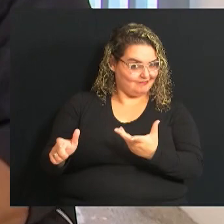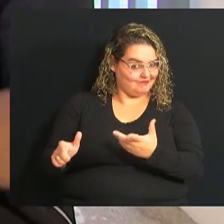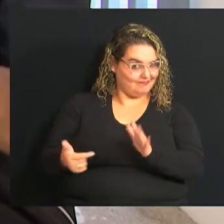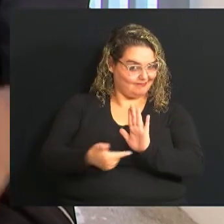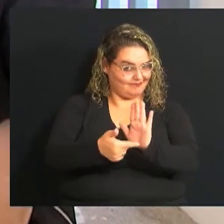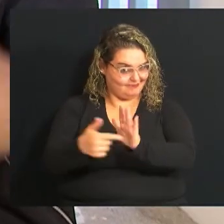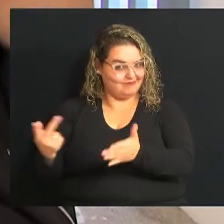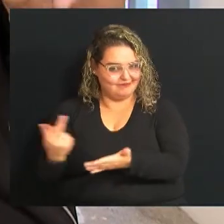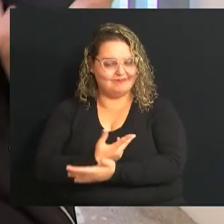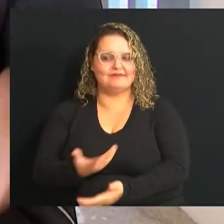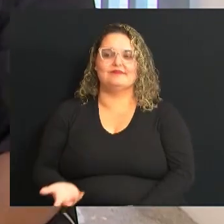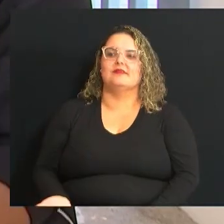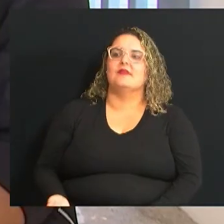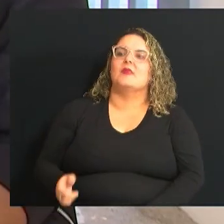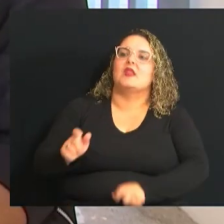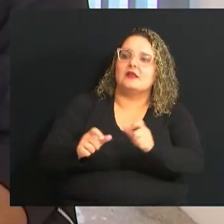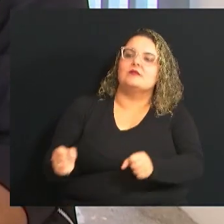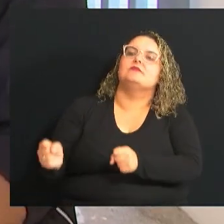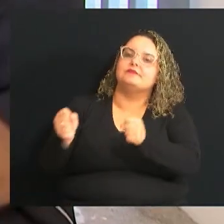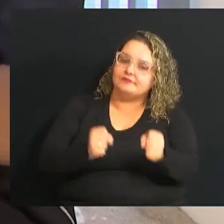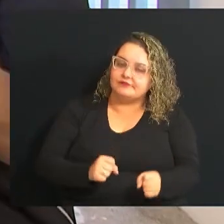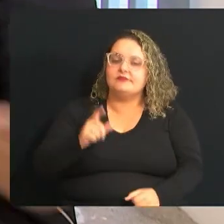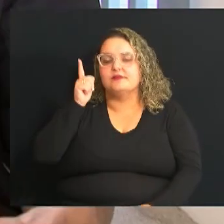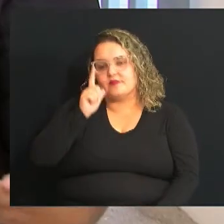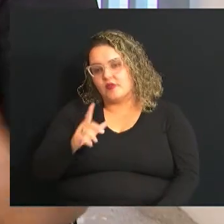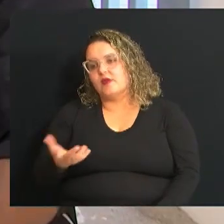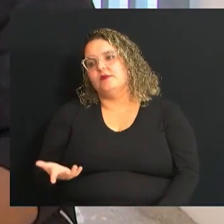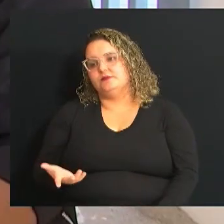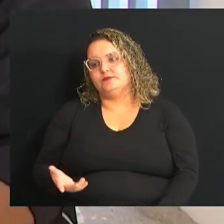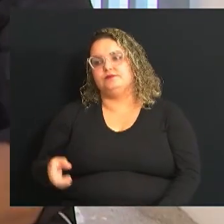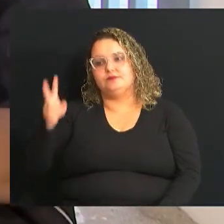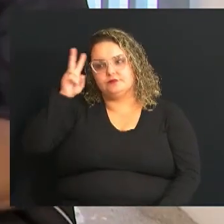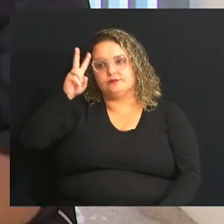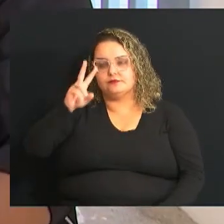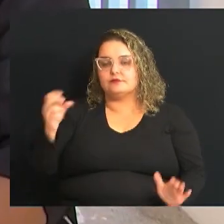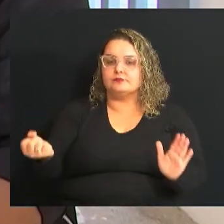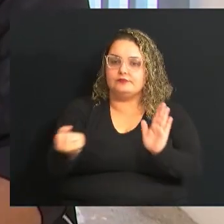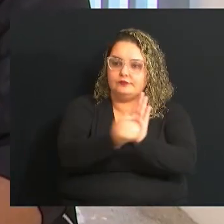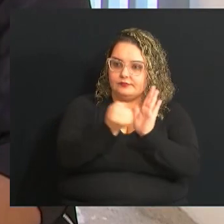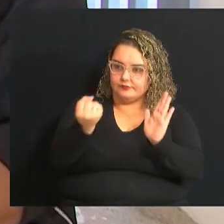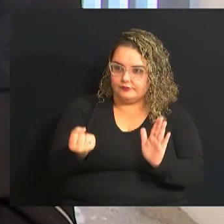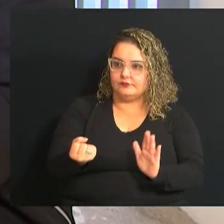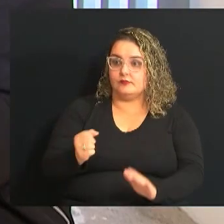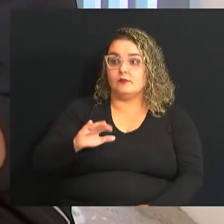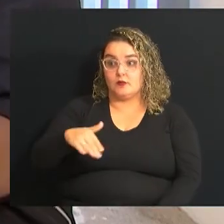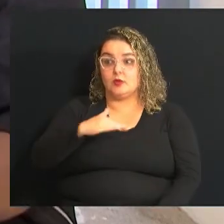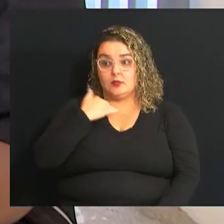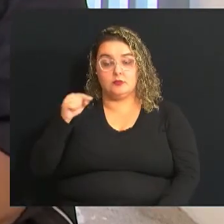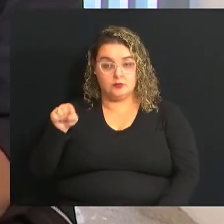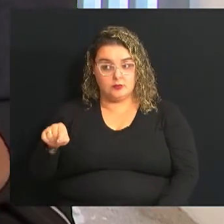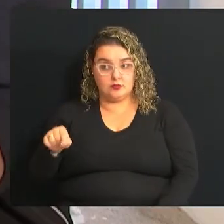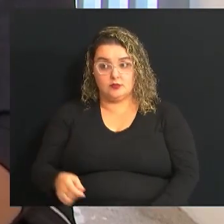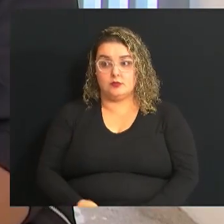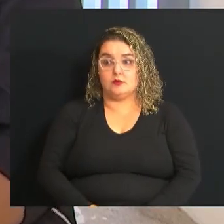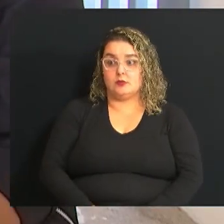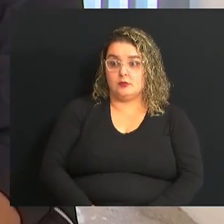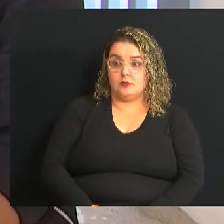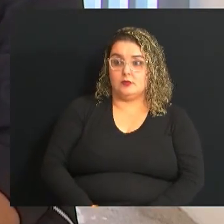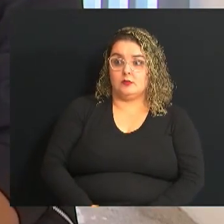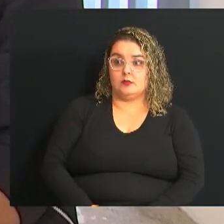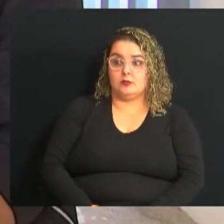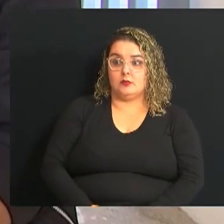São Paulo. Ele era uma pessoa muito influente, porque a capacidade intelectual dele fazia com que ele abrisse muitas